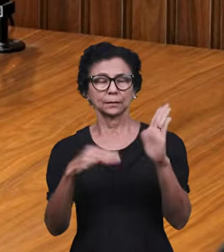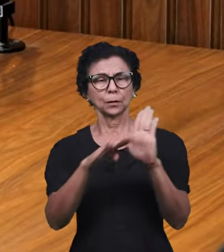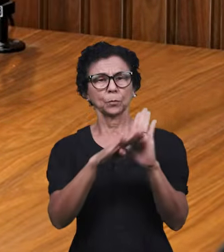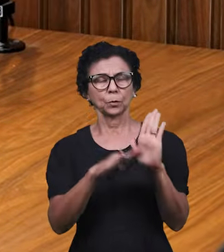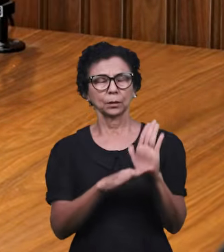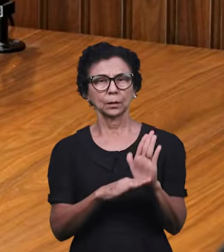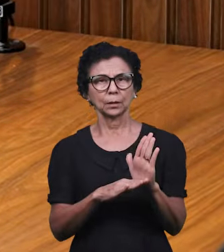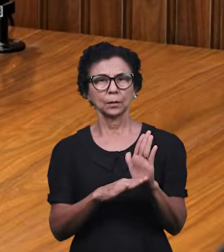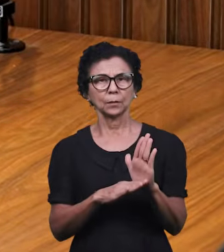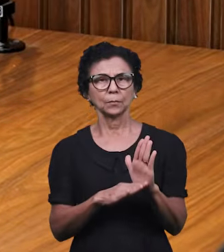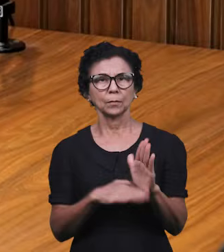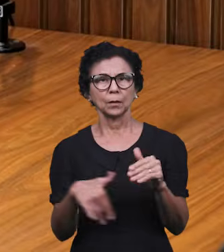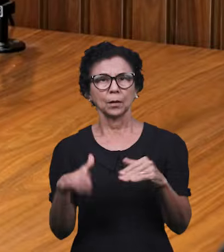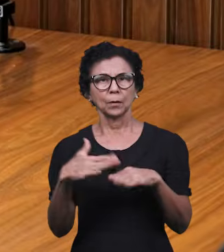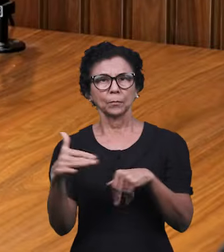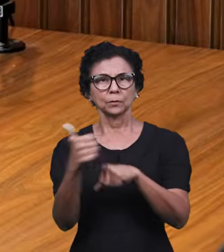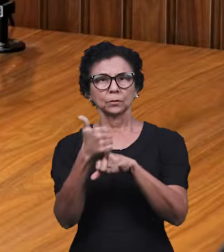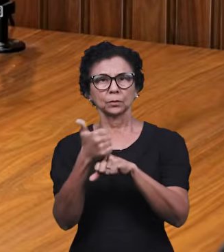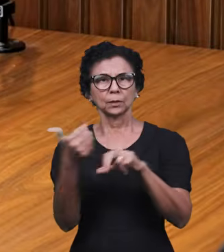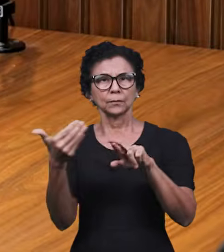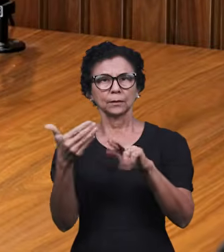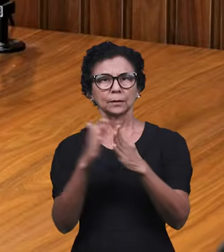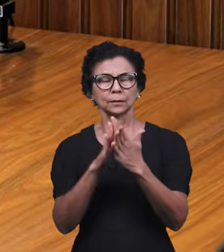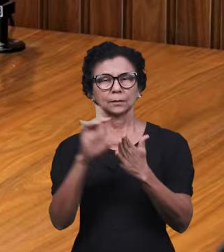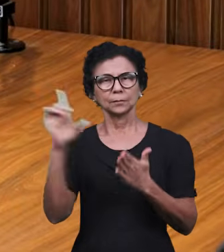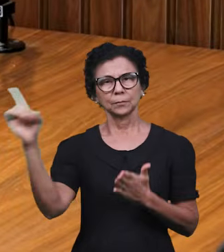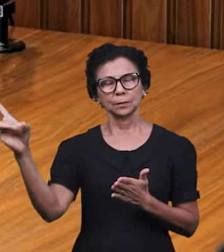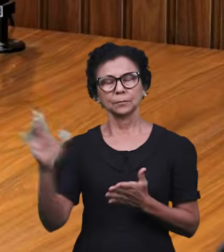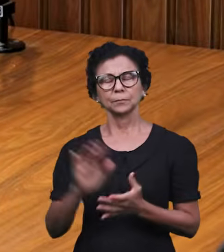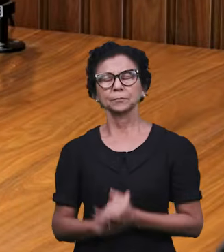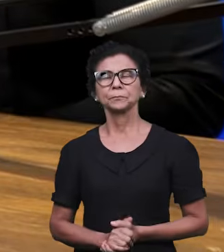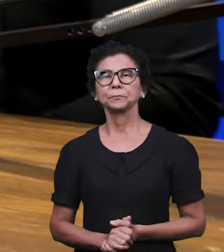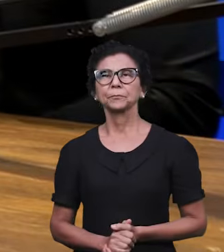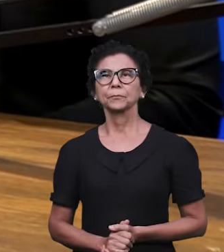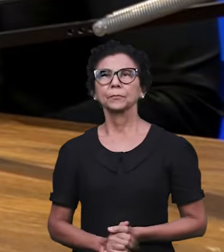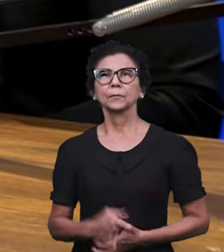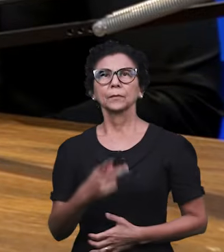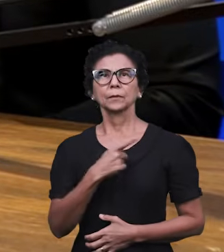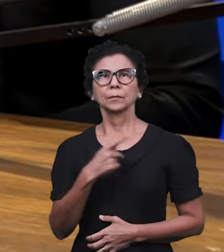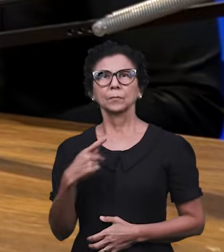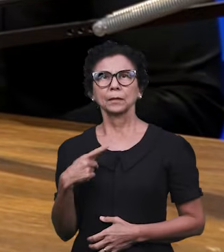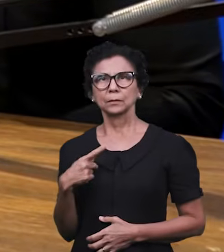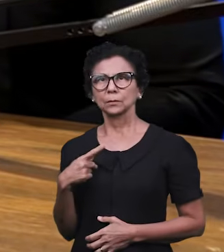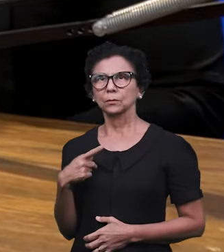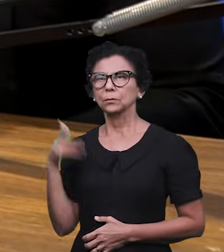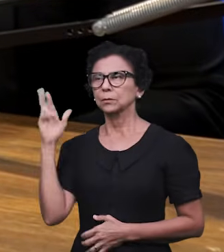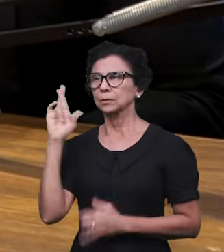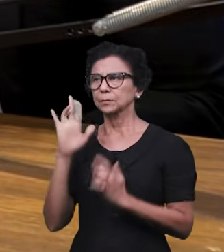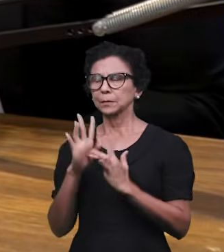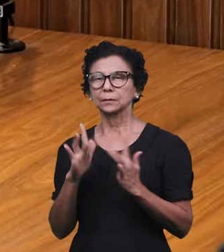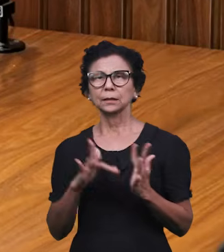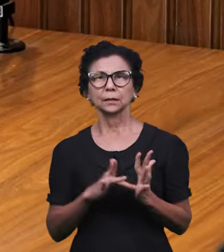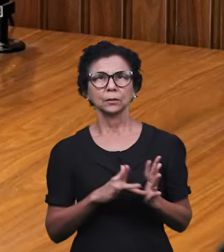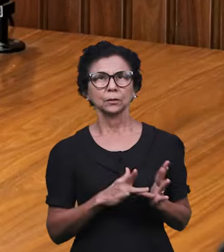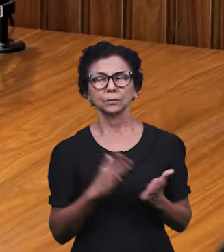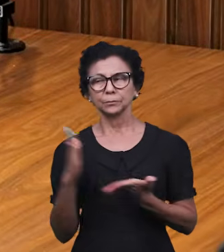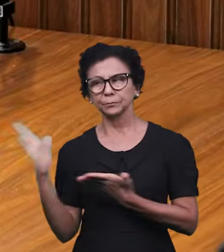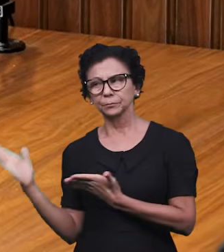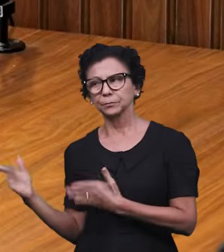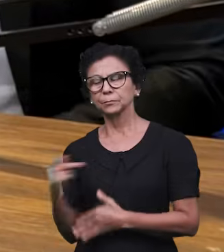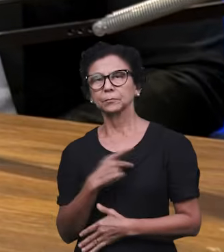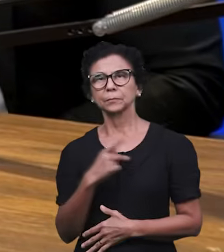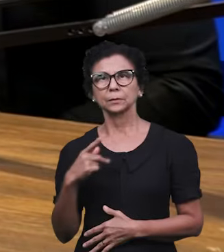Profissões Bíblicas. Estamos aqui com o nosso pastor Jadson. Paz do Senhor Felipe, paz do Senhor os irmãos. Com o pastor